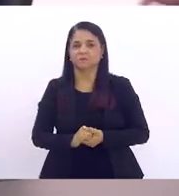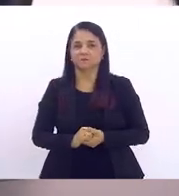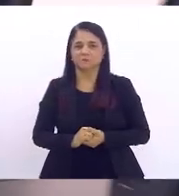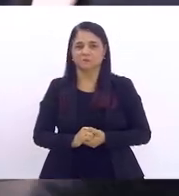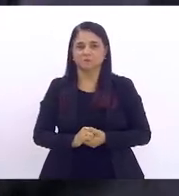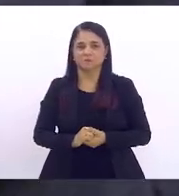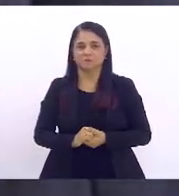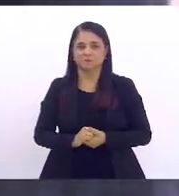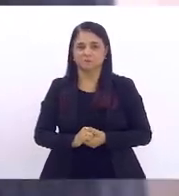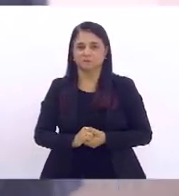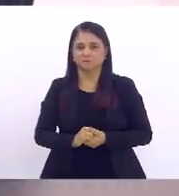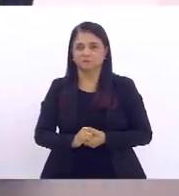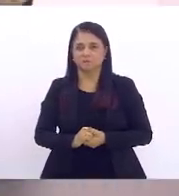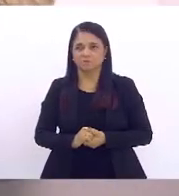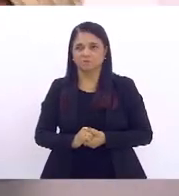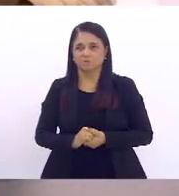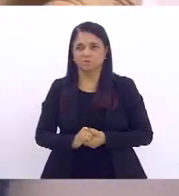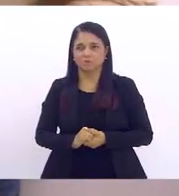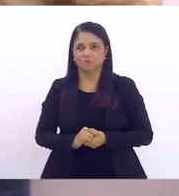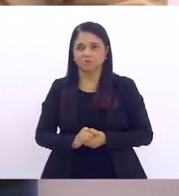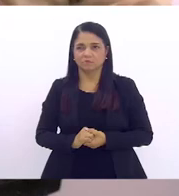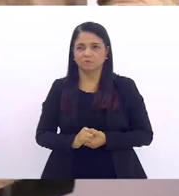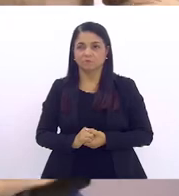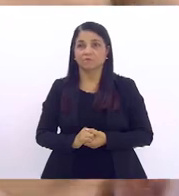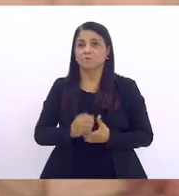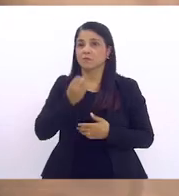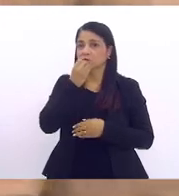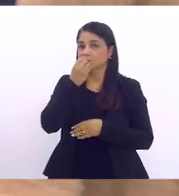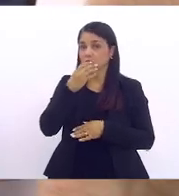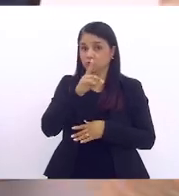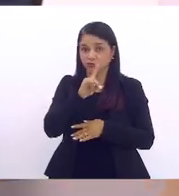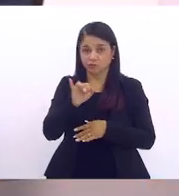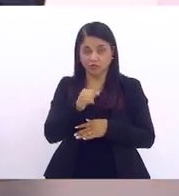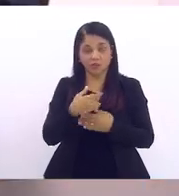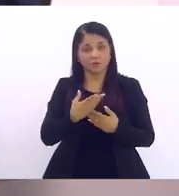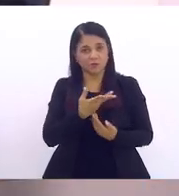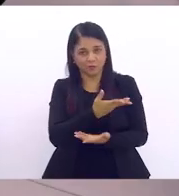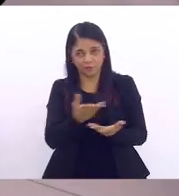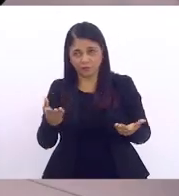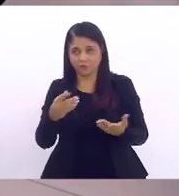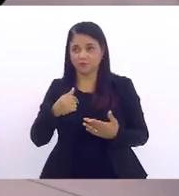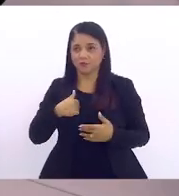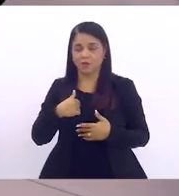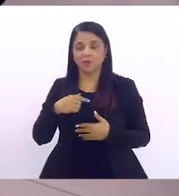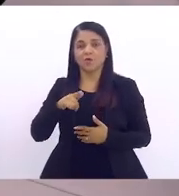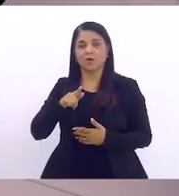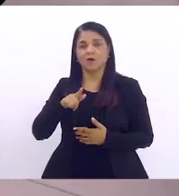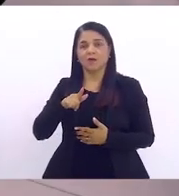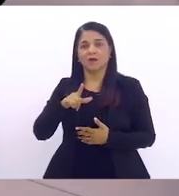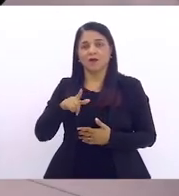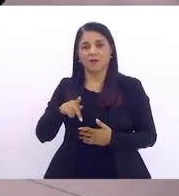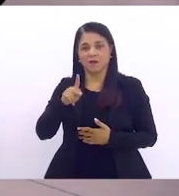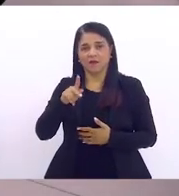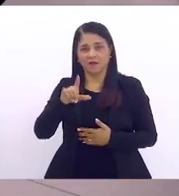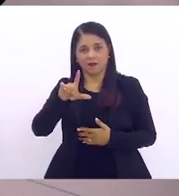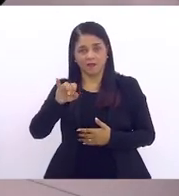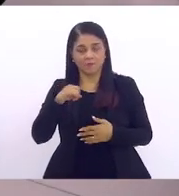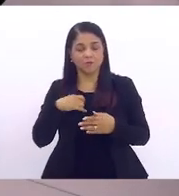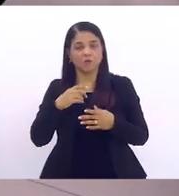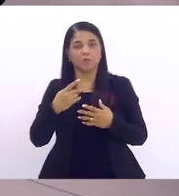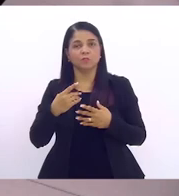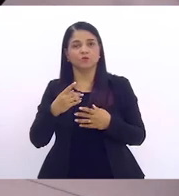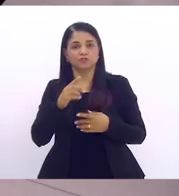obrigado eh Bom dia a todos Cléber quinelato eu estou como gerente executivo de Tecnologia do grupo